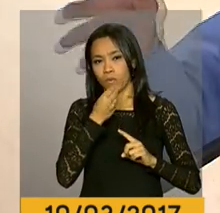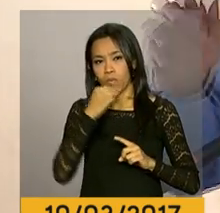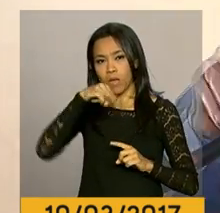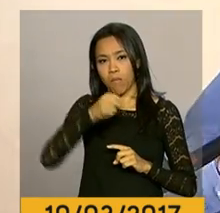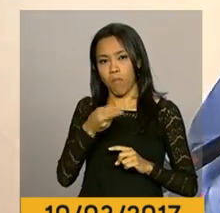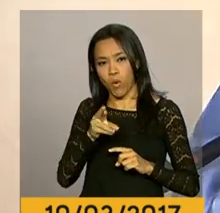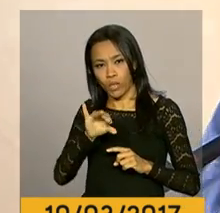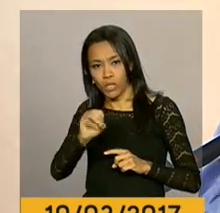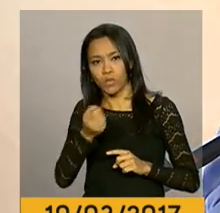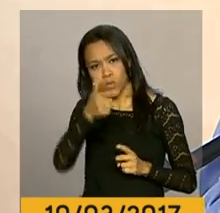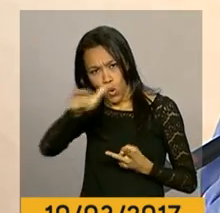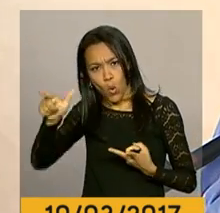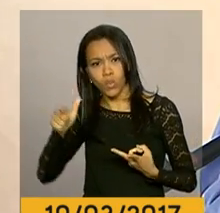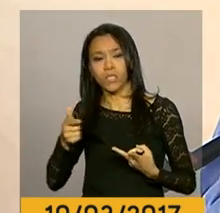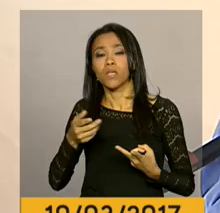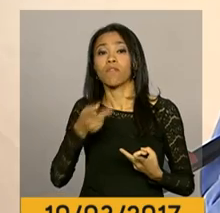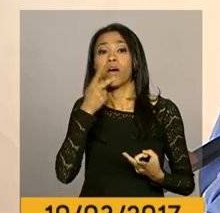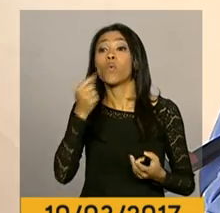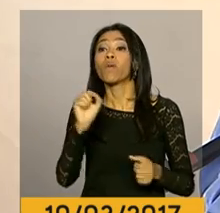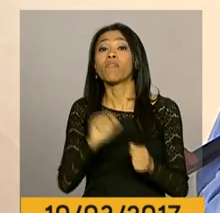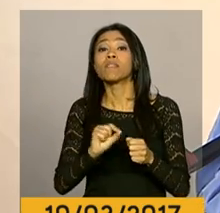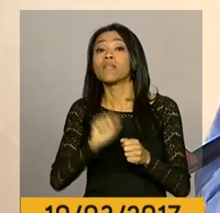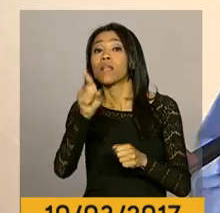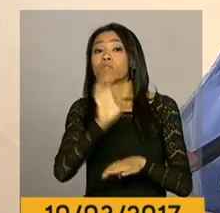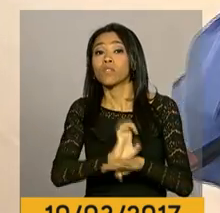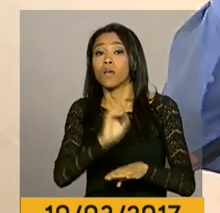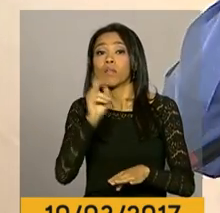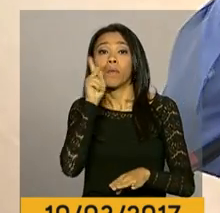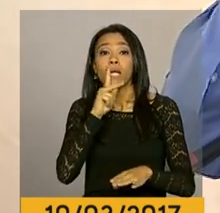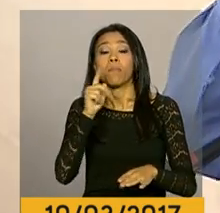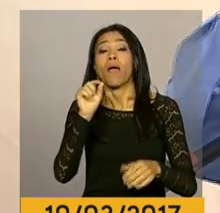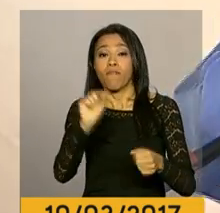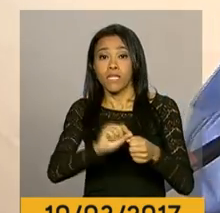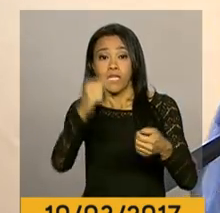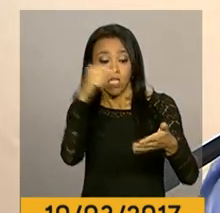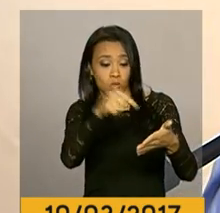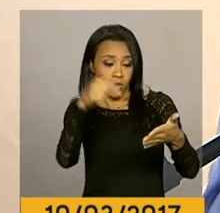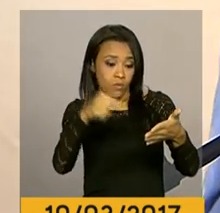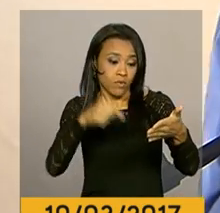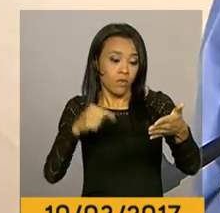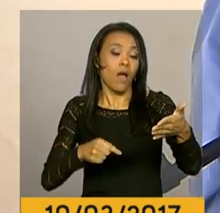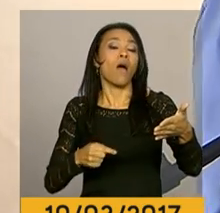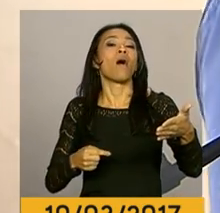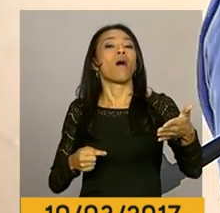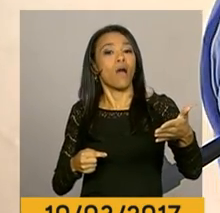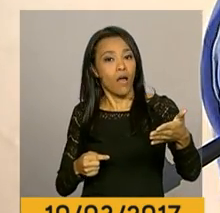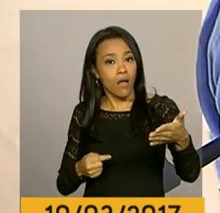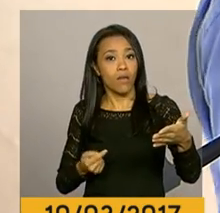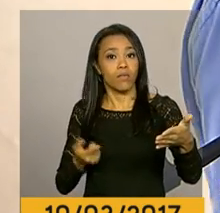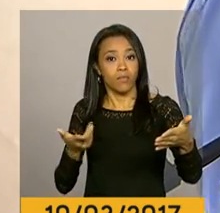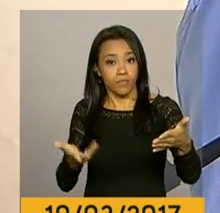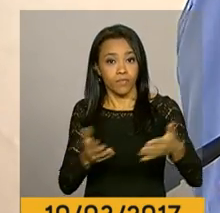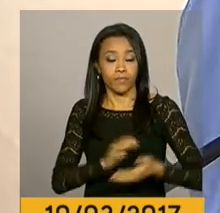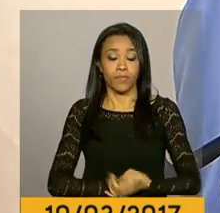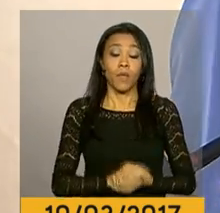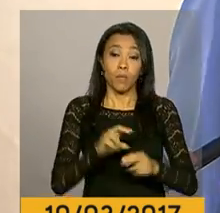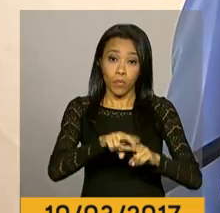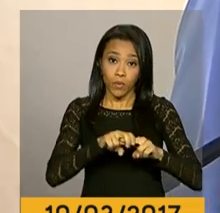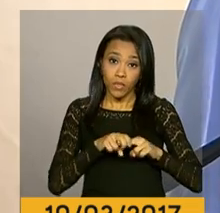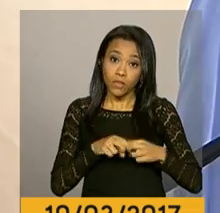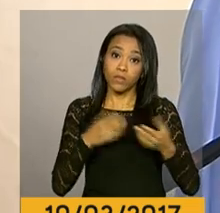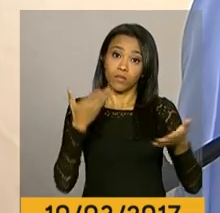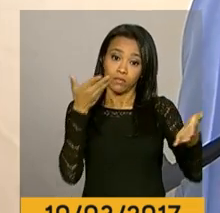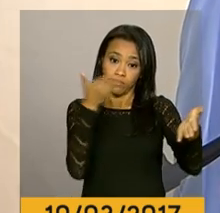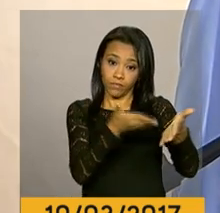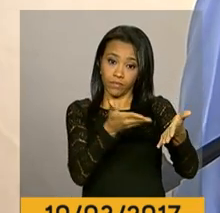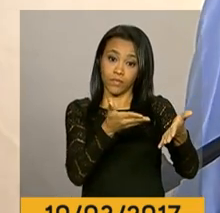indicam as obras que serão realizadas na Paraíba, estão dizendo o seguinte: olha aqui, por meio da atividade do governo